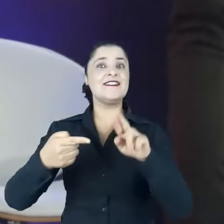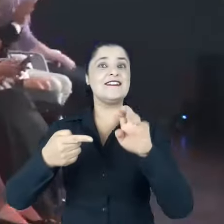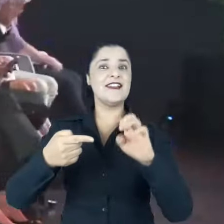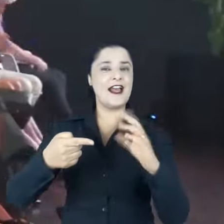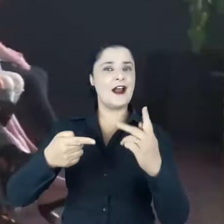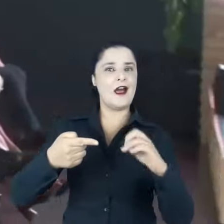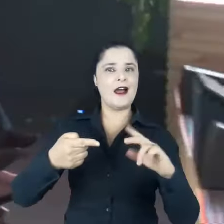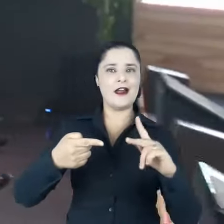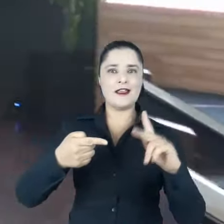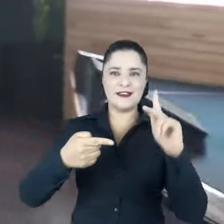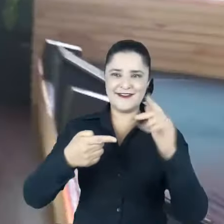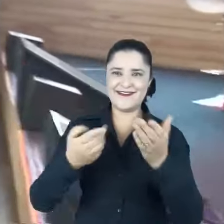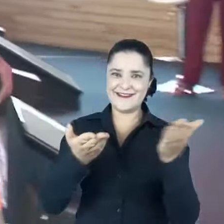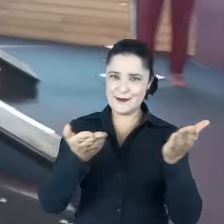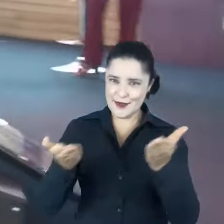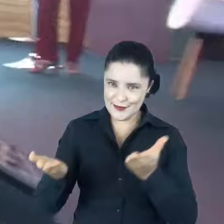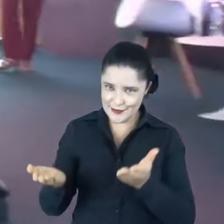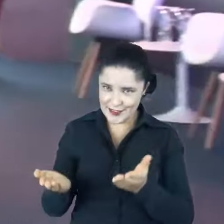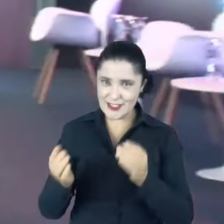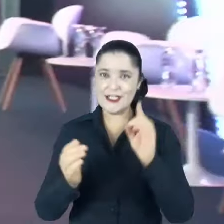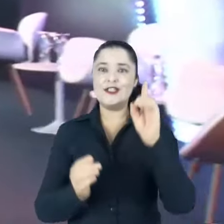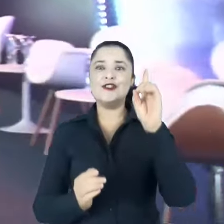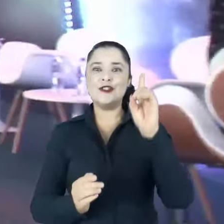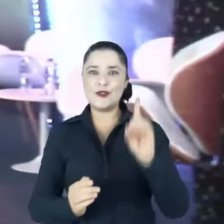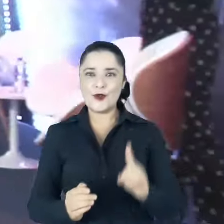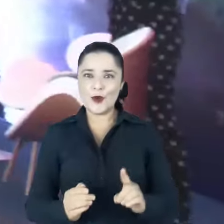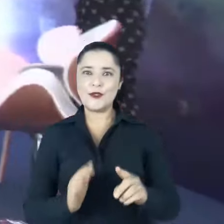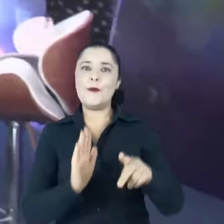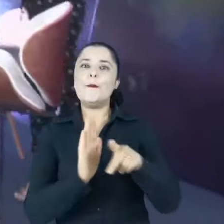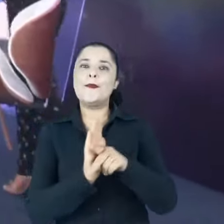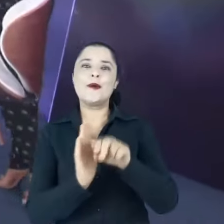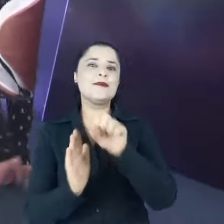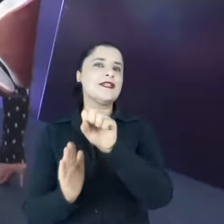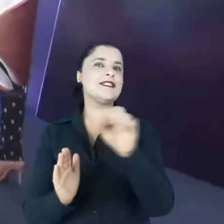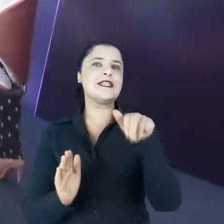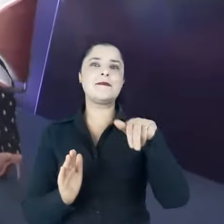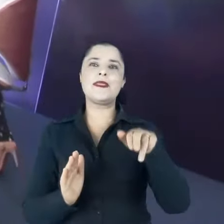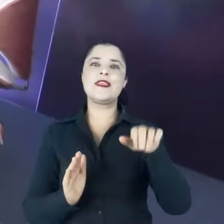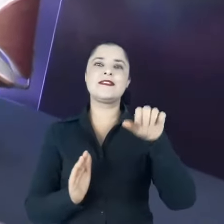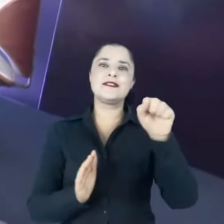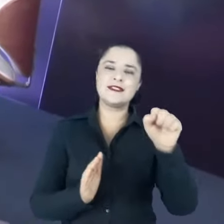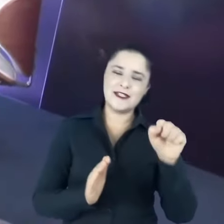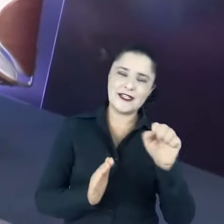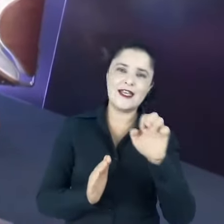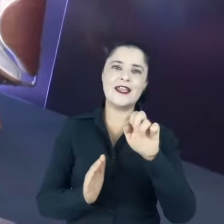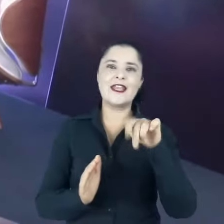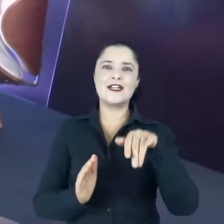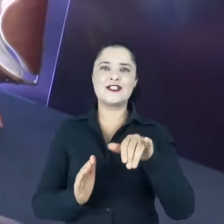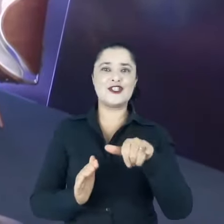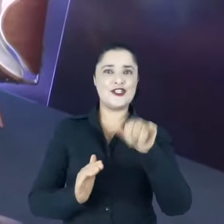bem-vindo. Ele é o diretor-geral da Siemens Energy Latin America. André, por favor.